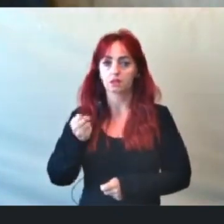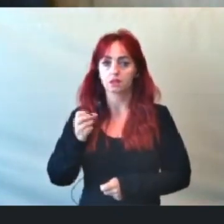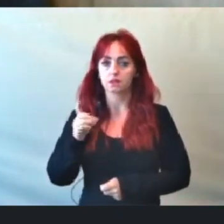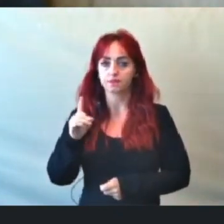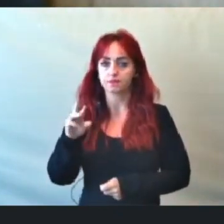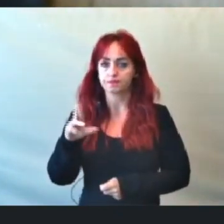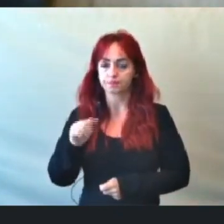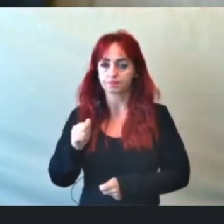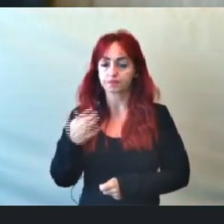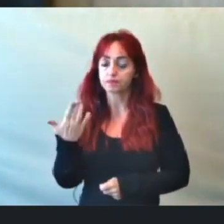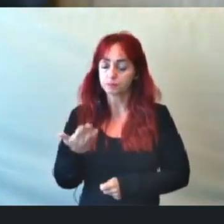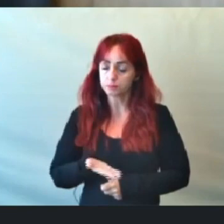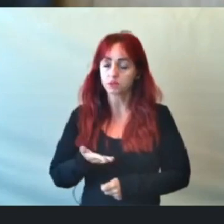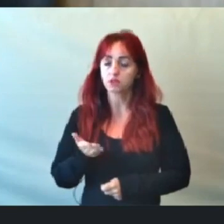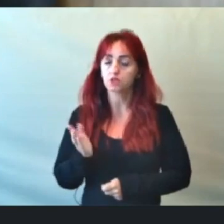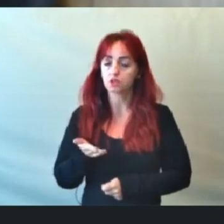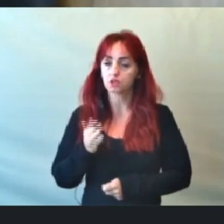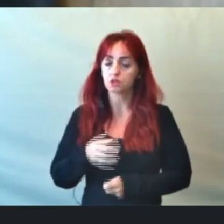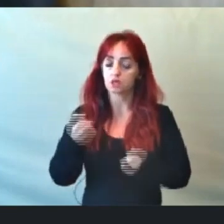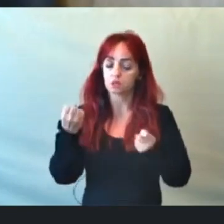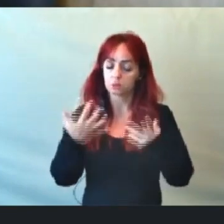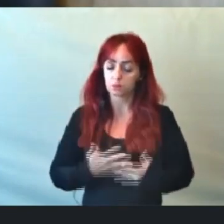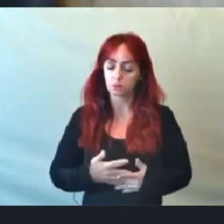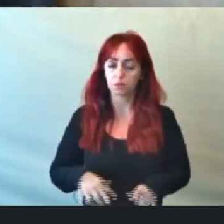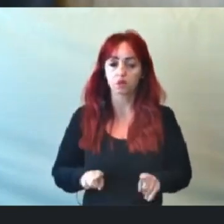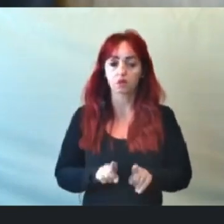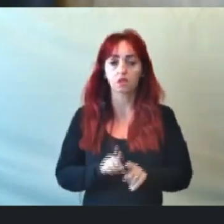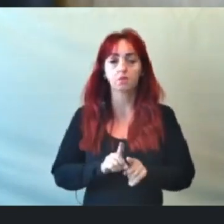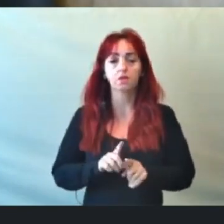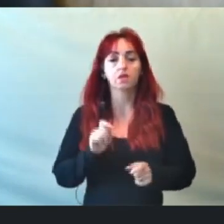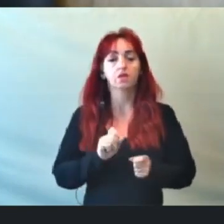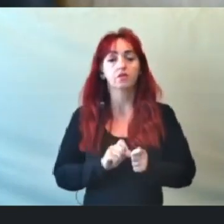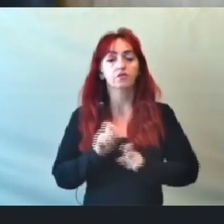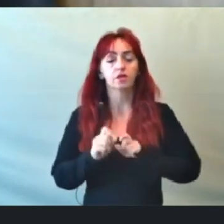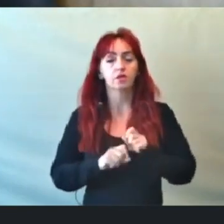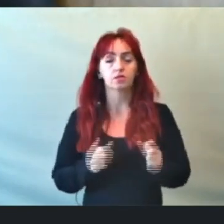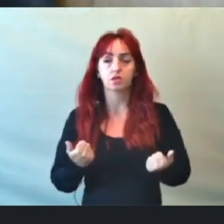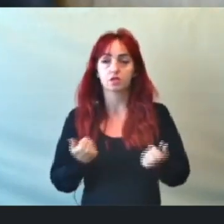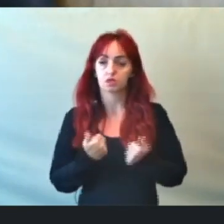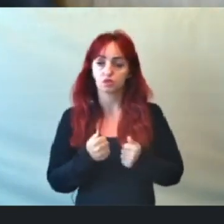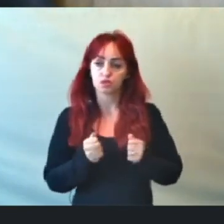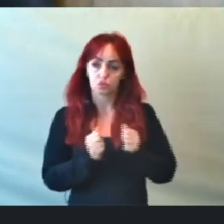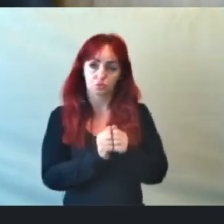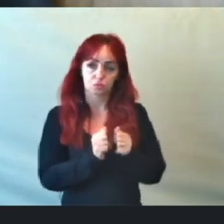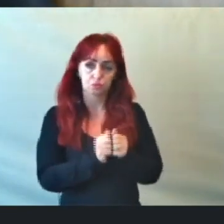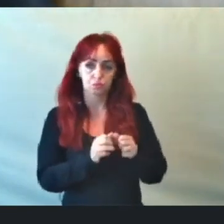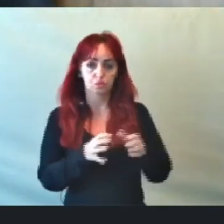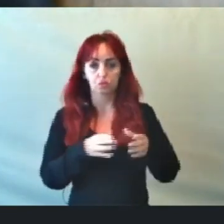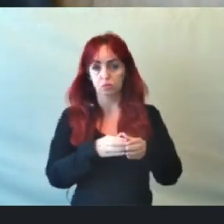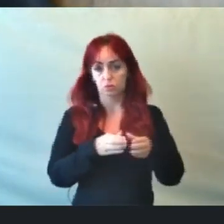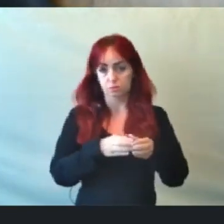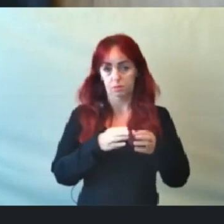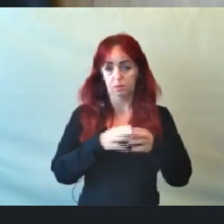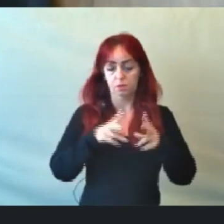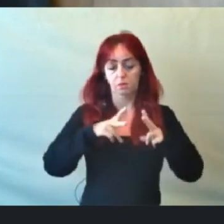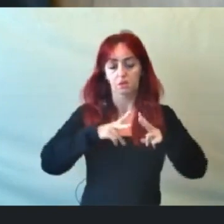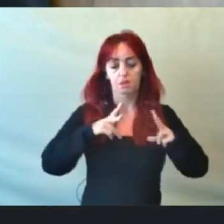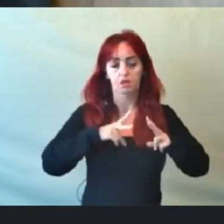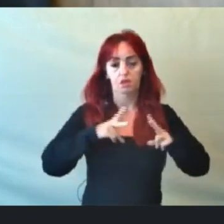tratamento, ela e sua equipe fizeram, em particular, o tratamento dos dados